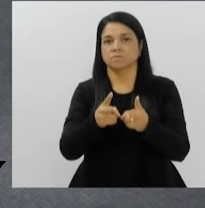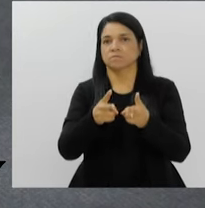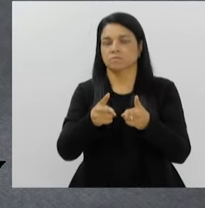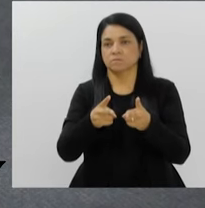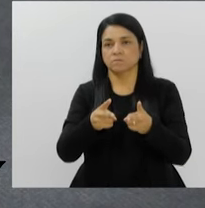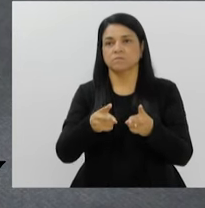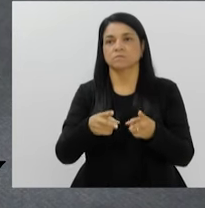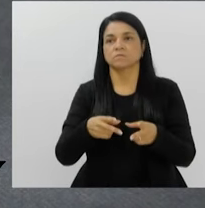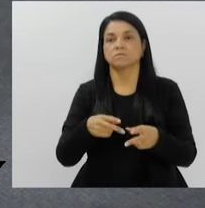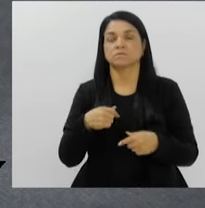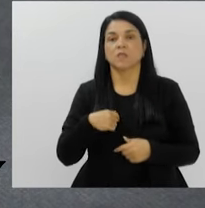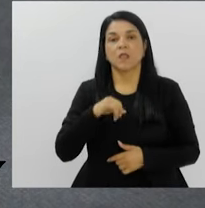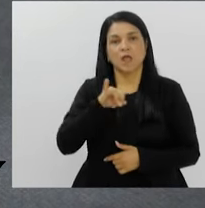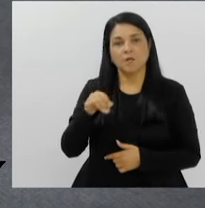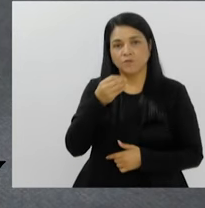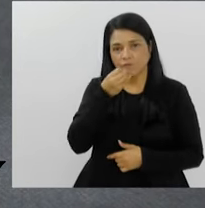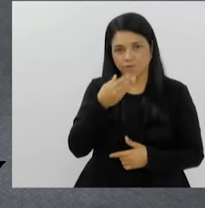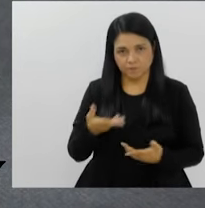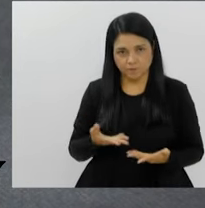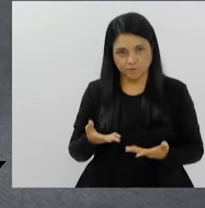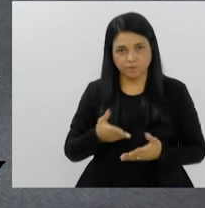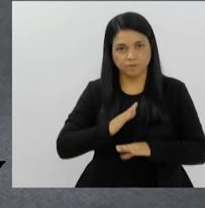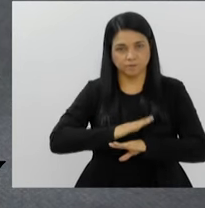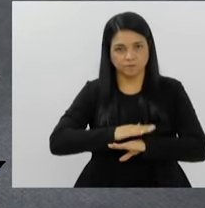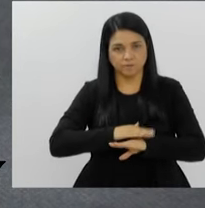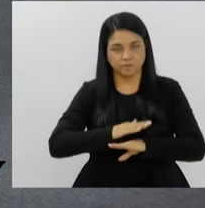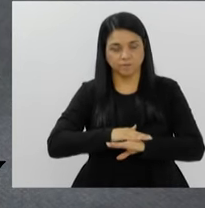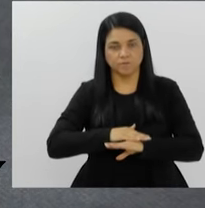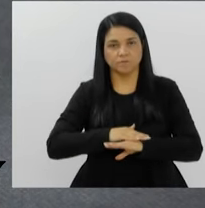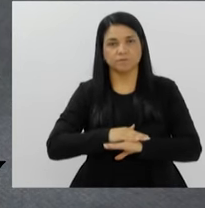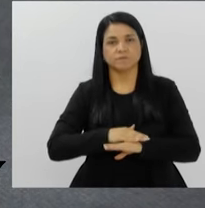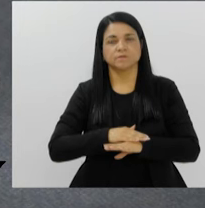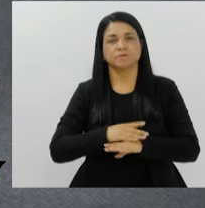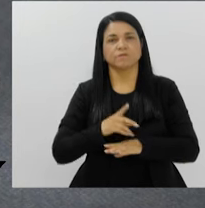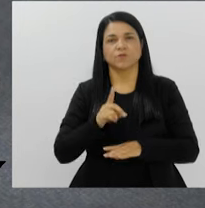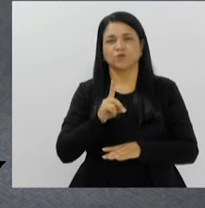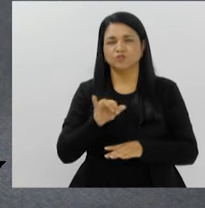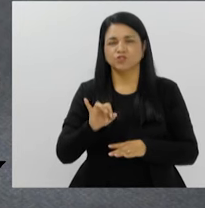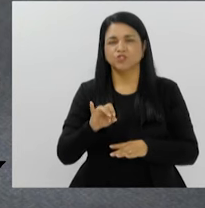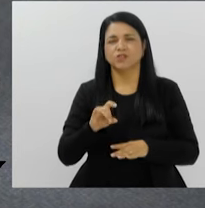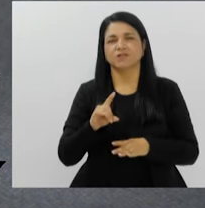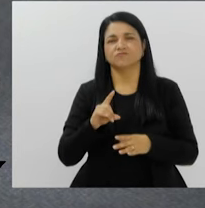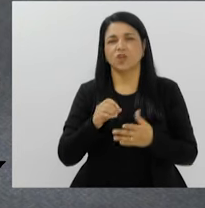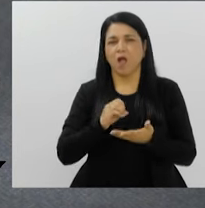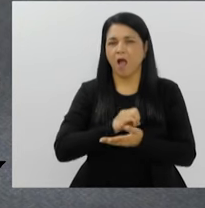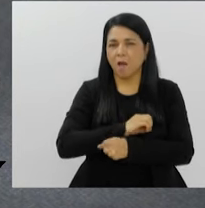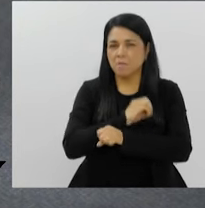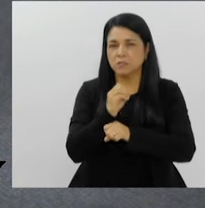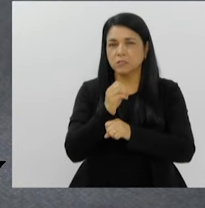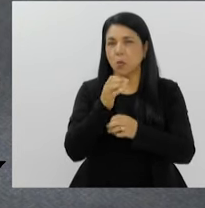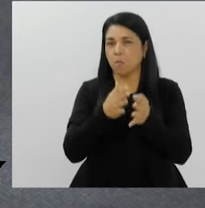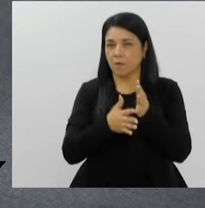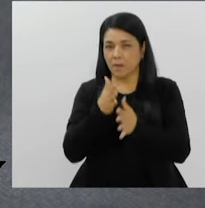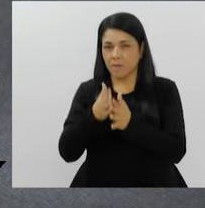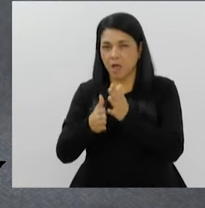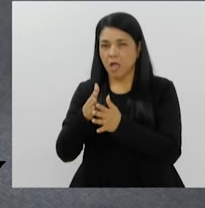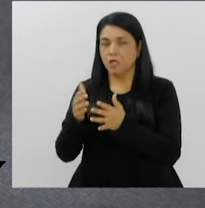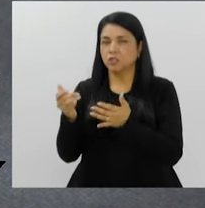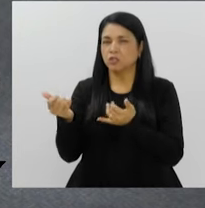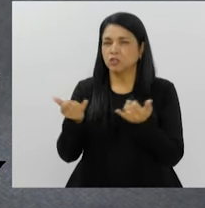aqui, no momento, hoje dia foi muito tumultuado, começou com essa